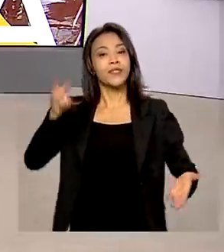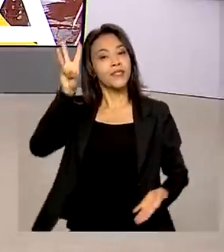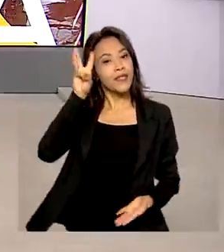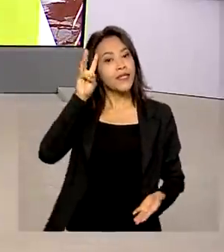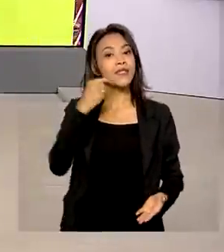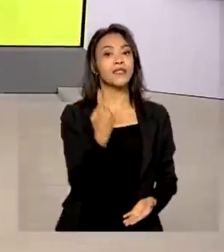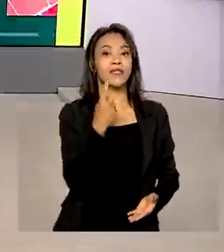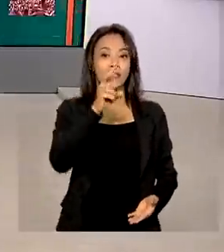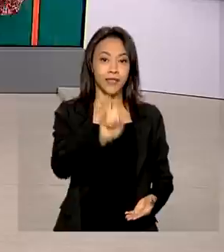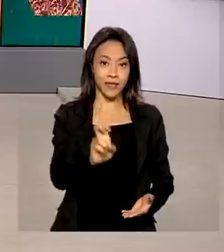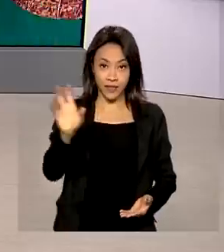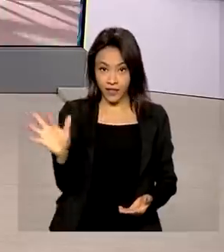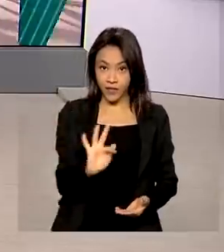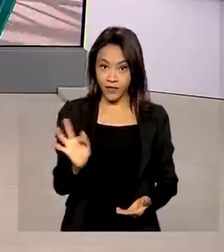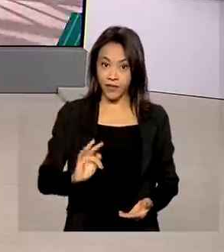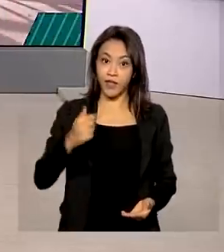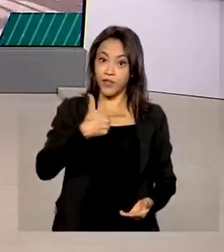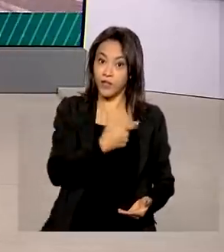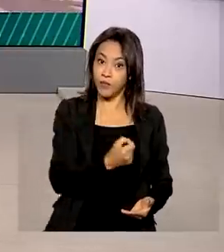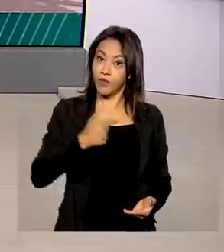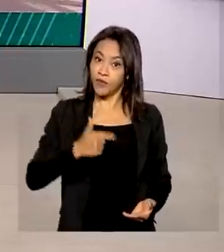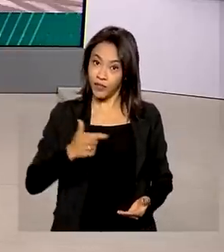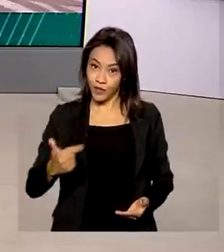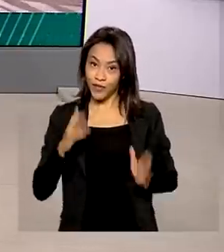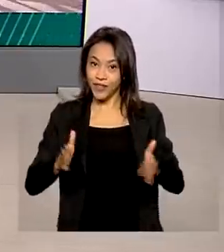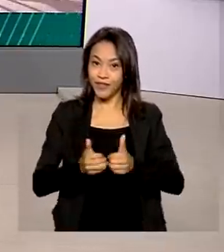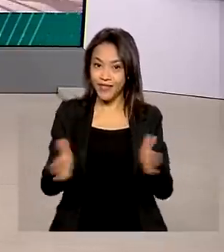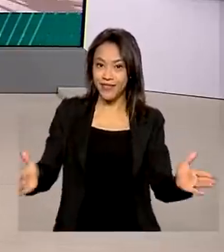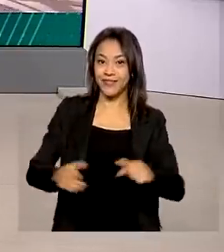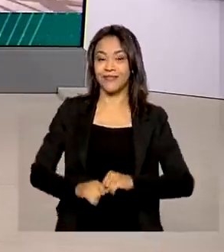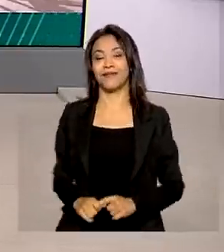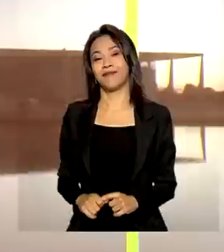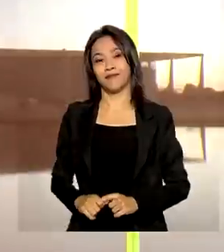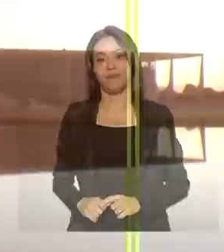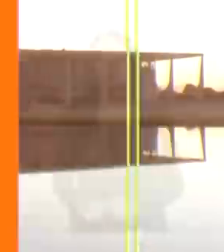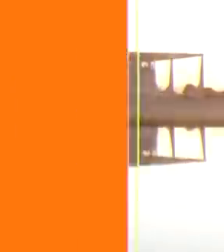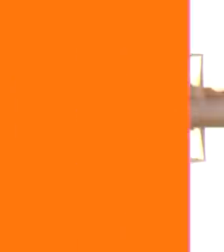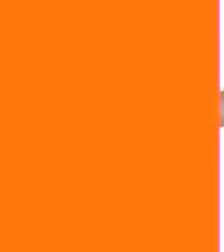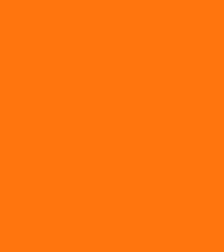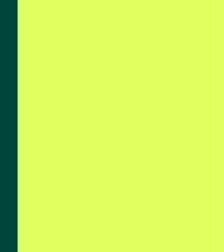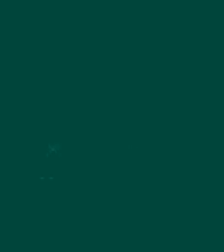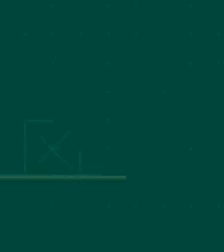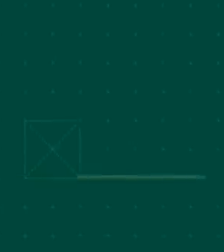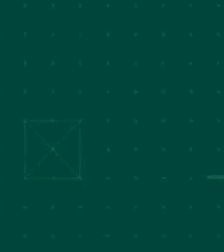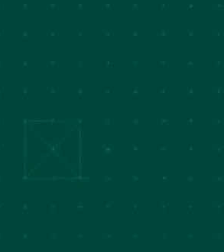terça-feira Quinze de fevereiro de 2022 está começando a